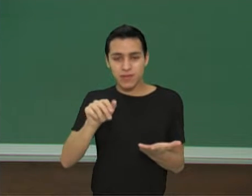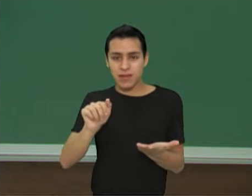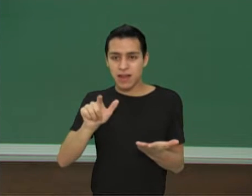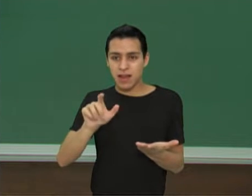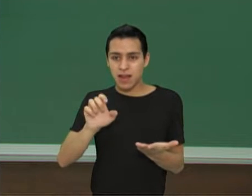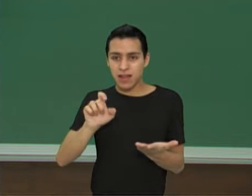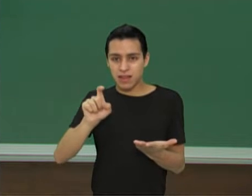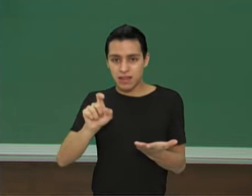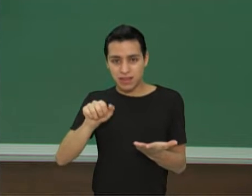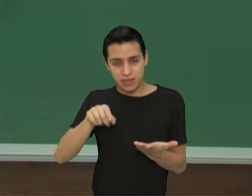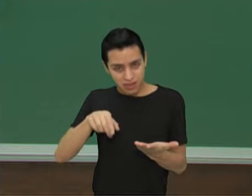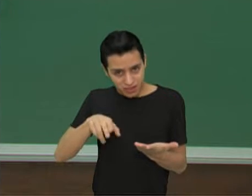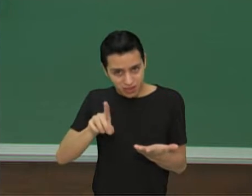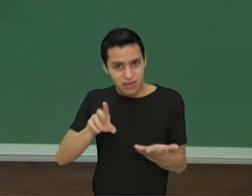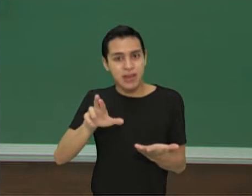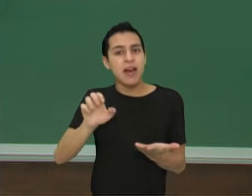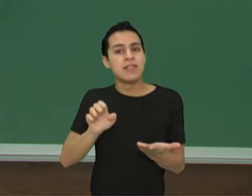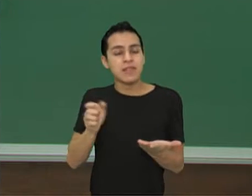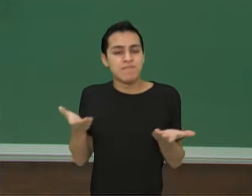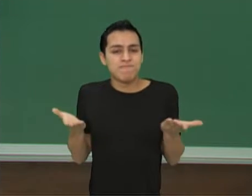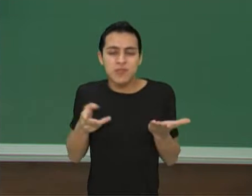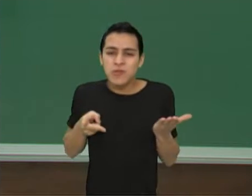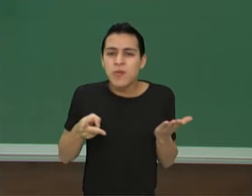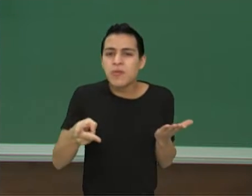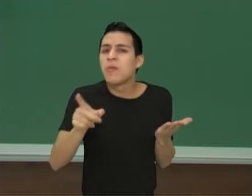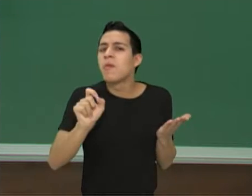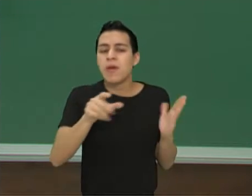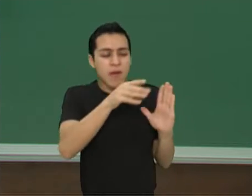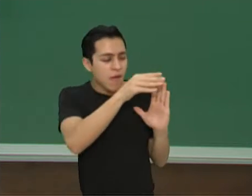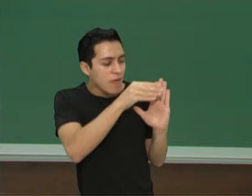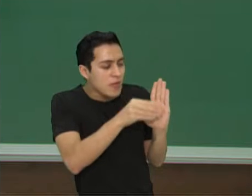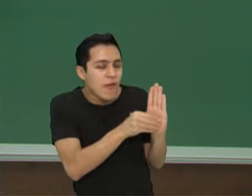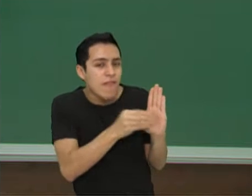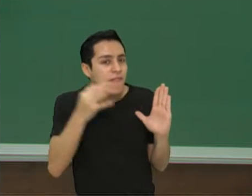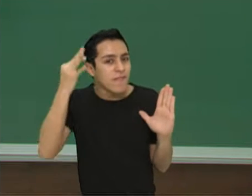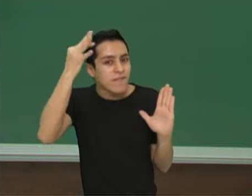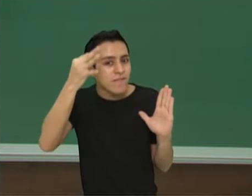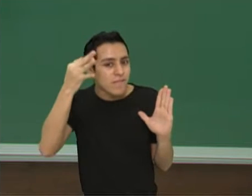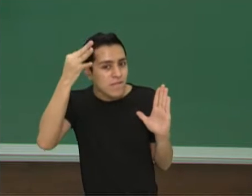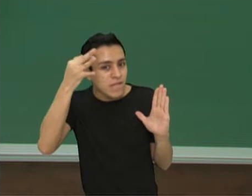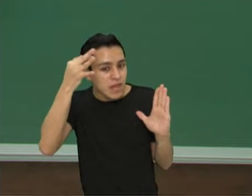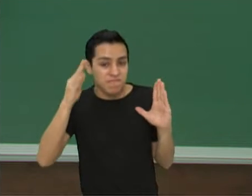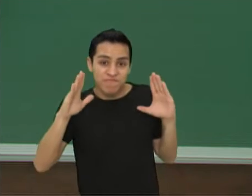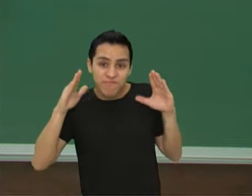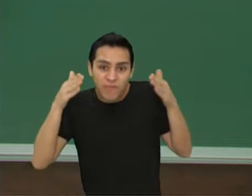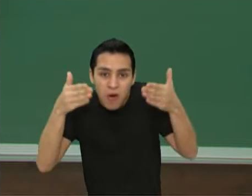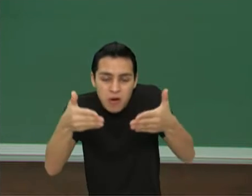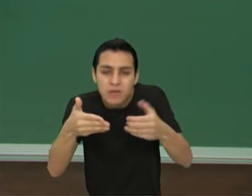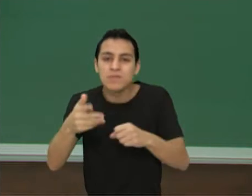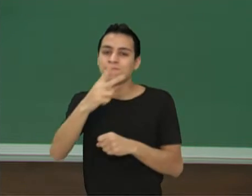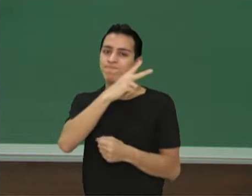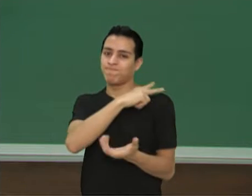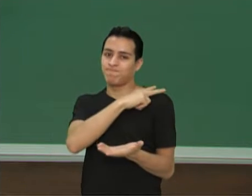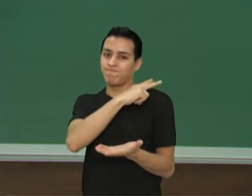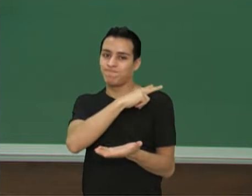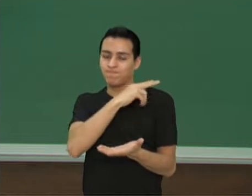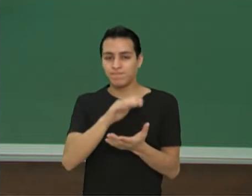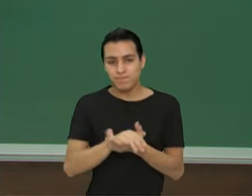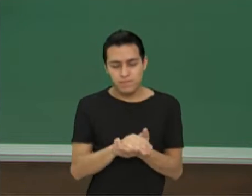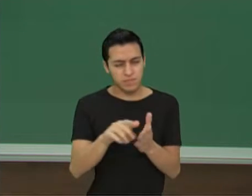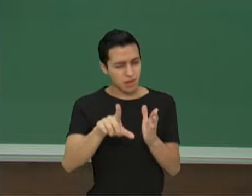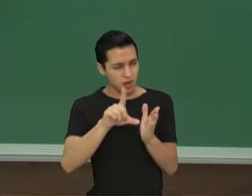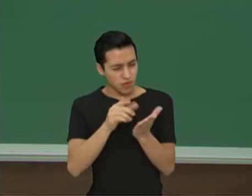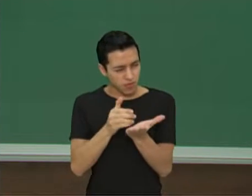Bonfim e hoje daremos continuidade ao nosso conteúdo de filosofia para a segunda série, perfeito? Só antes da gente começar a